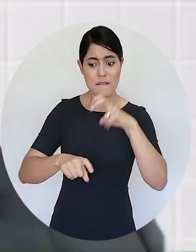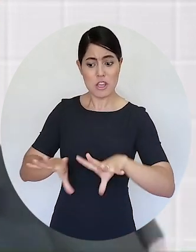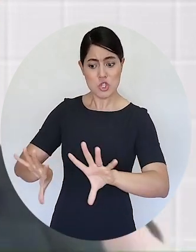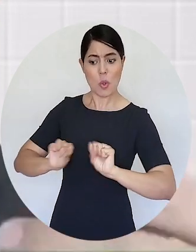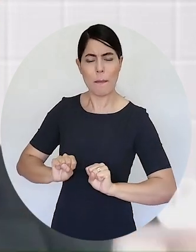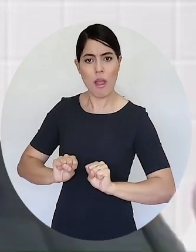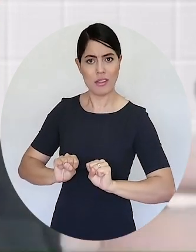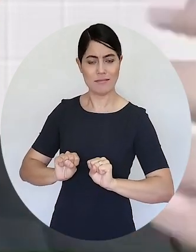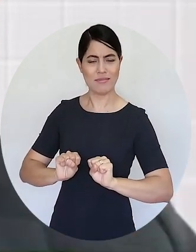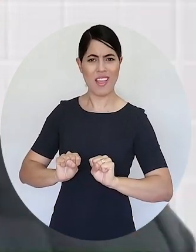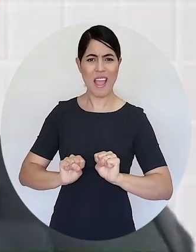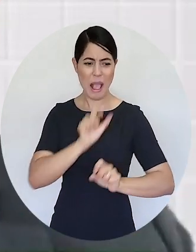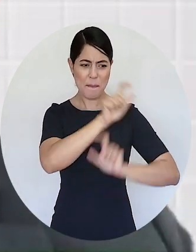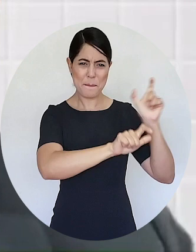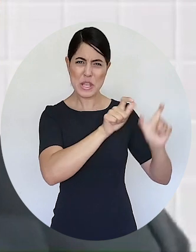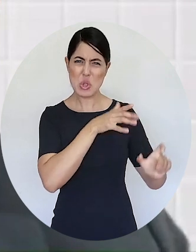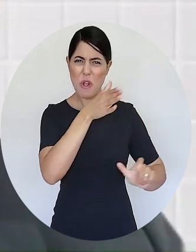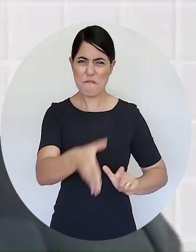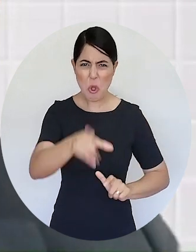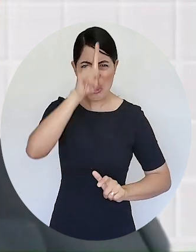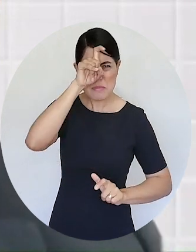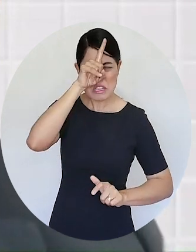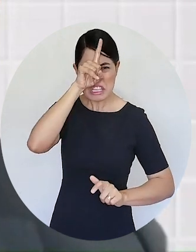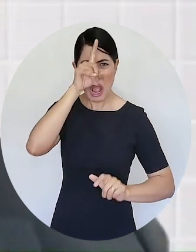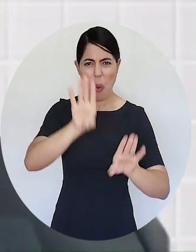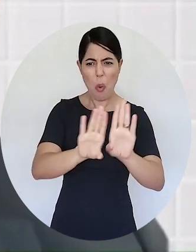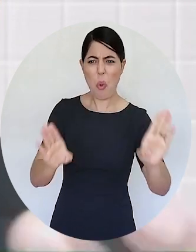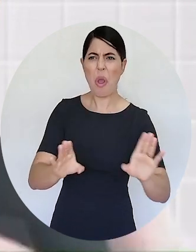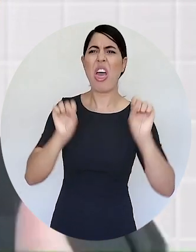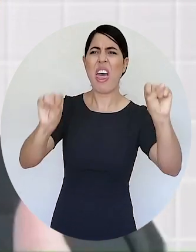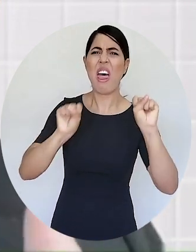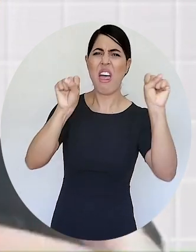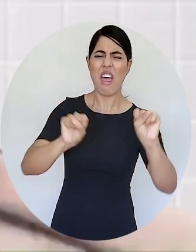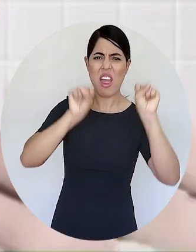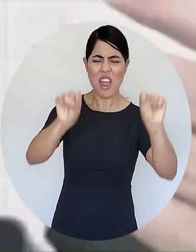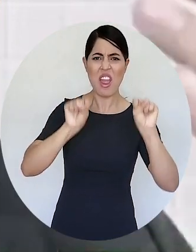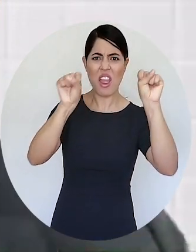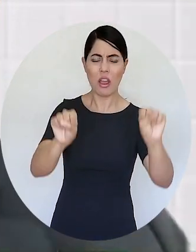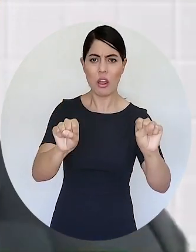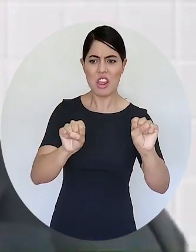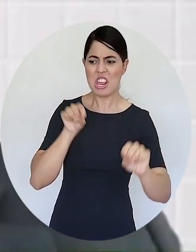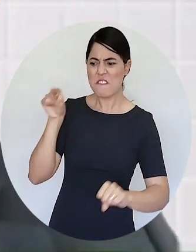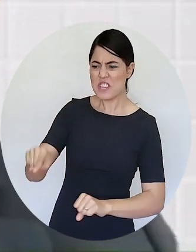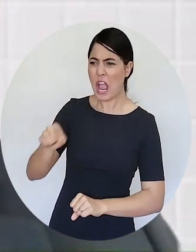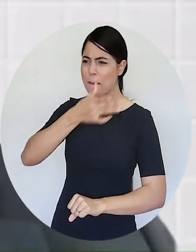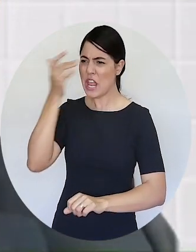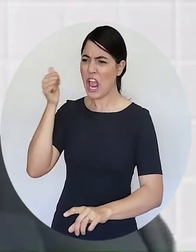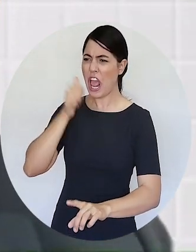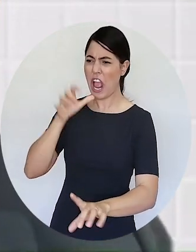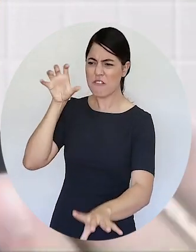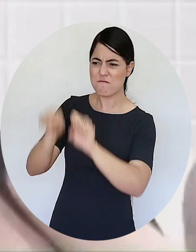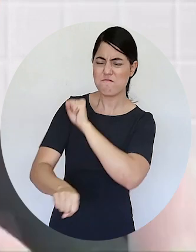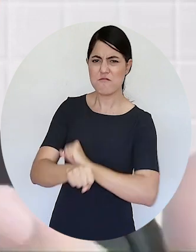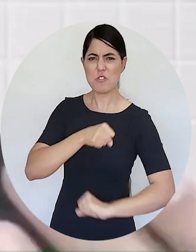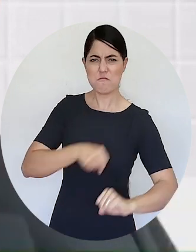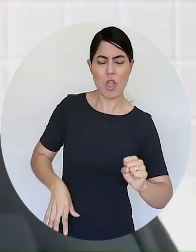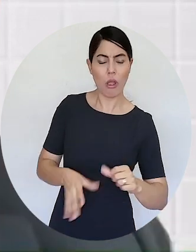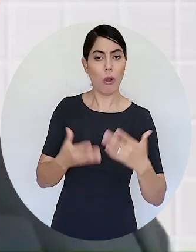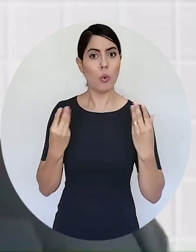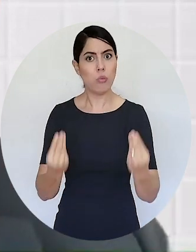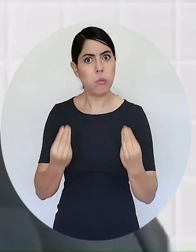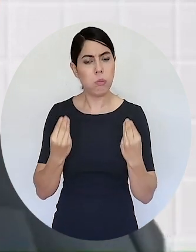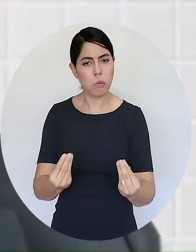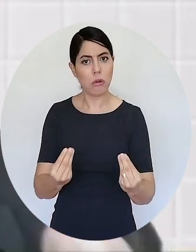acharam no direito de, na porta do hospital, onde se faria a interrupção de gravidez, para chamá-la de assassina. As pessoas precisam entender